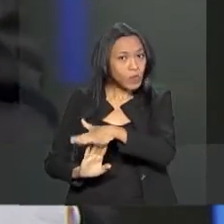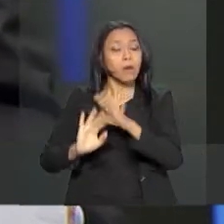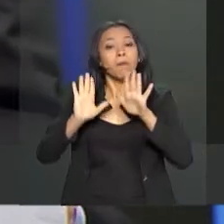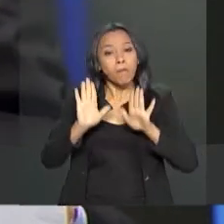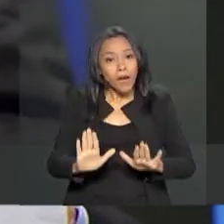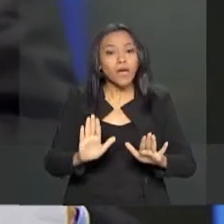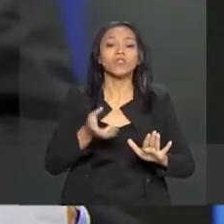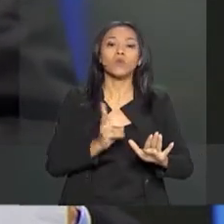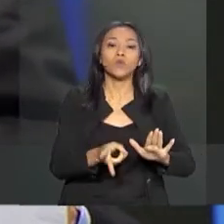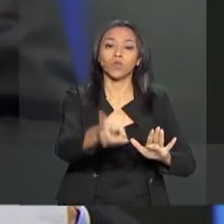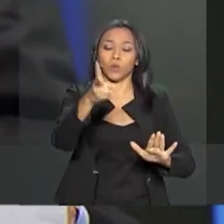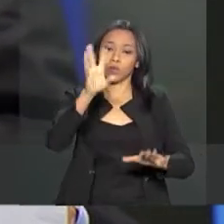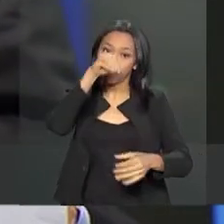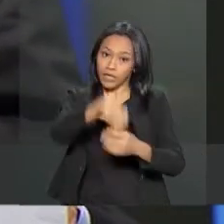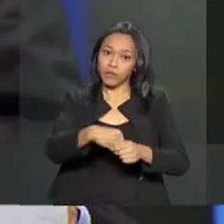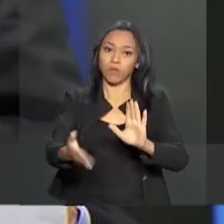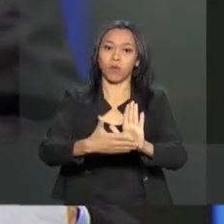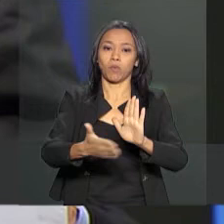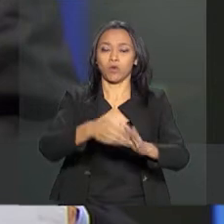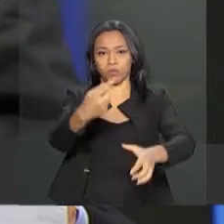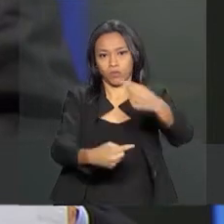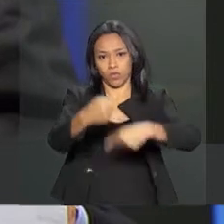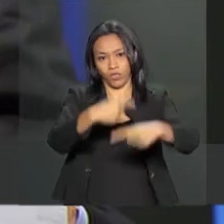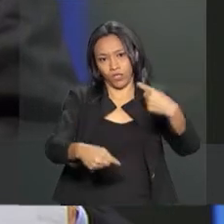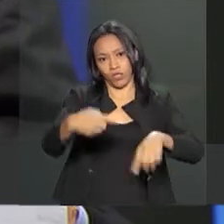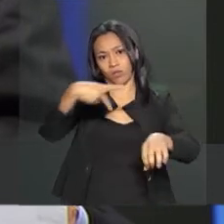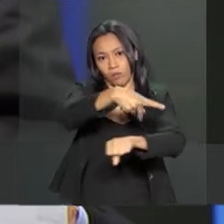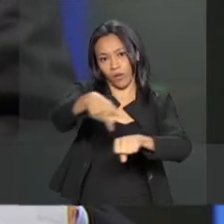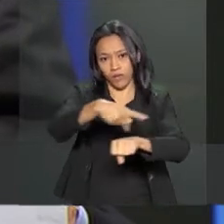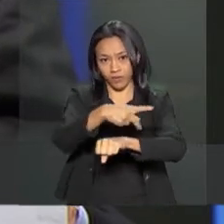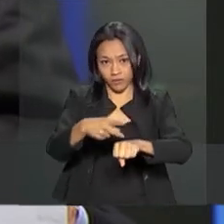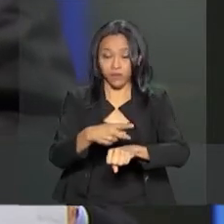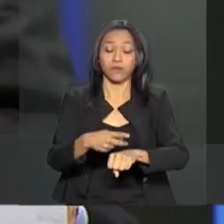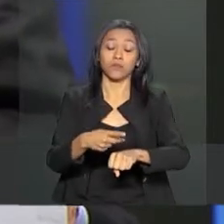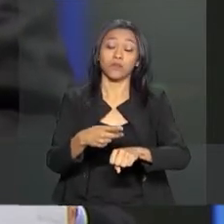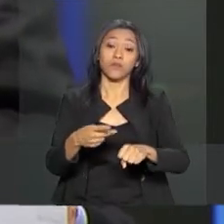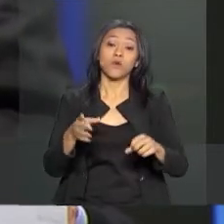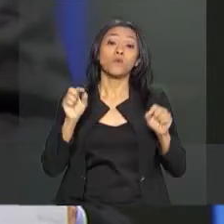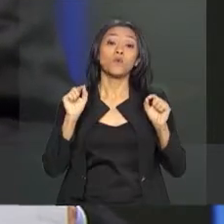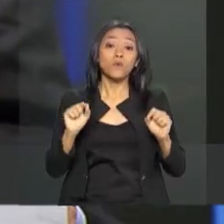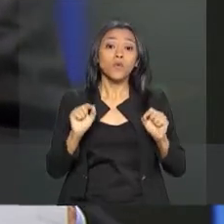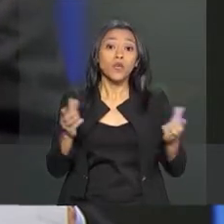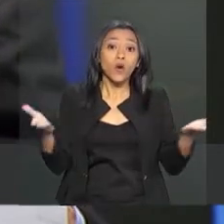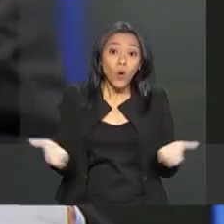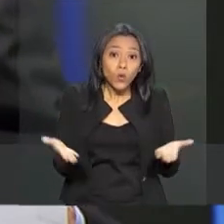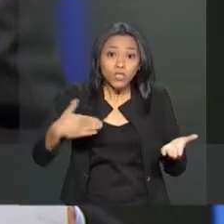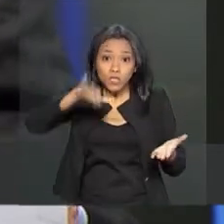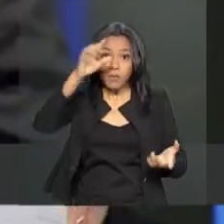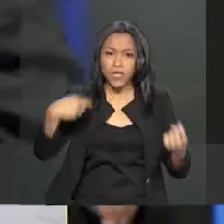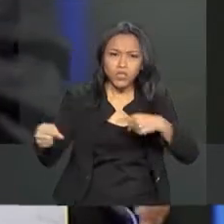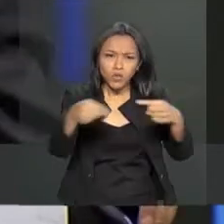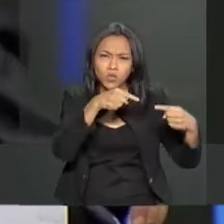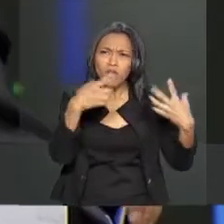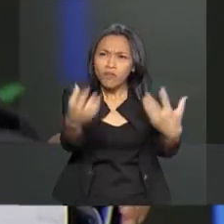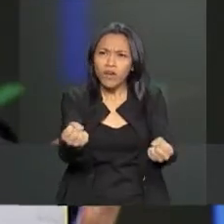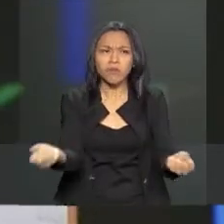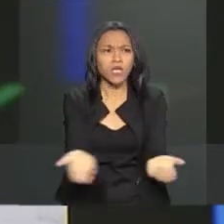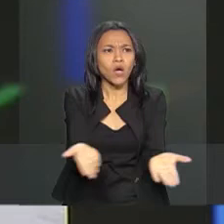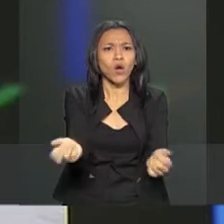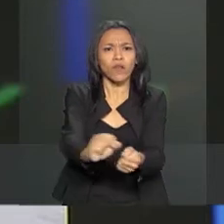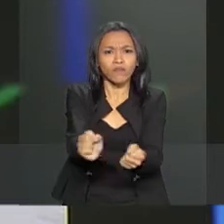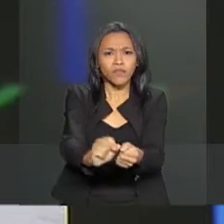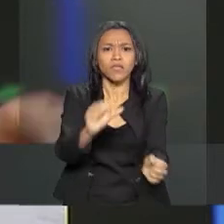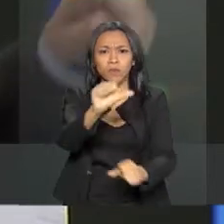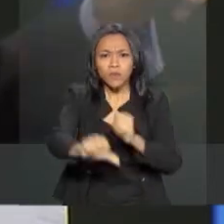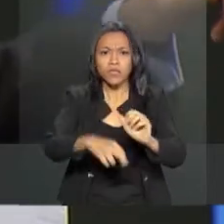pauta política do país. Tanto não saiu que a esta altura o que mais se discute é exatamente, vamos fazer agora a reforma